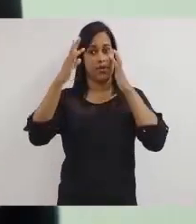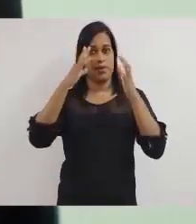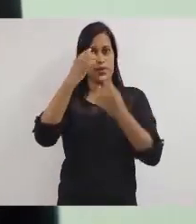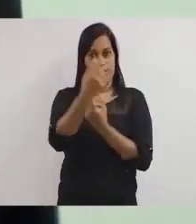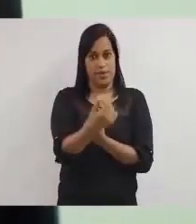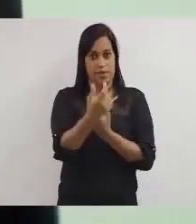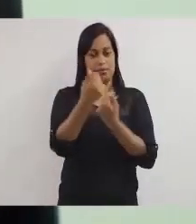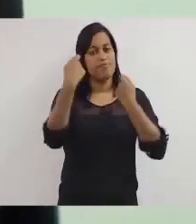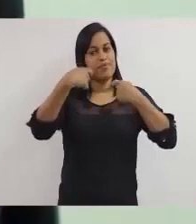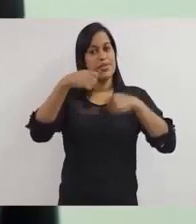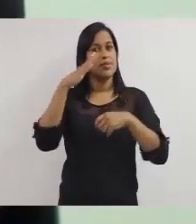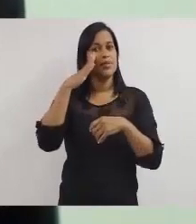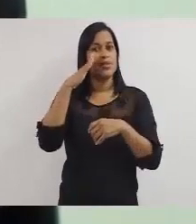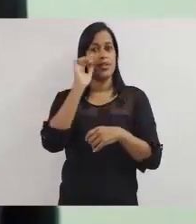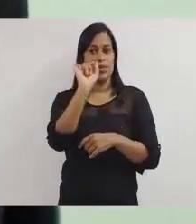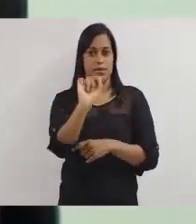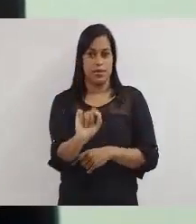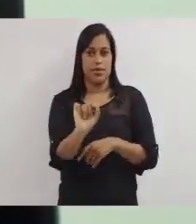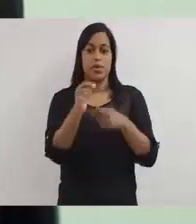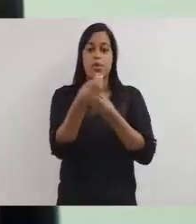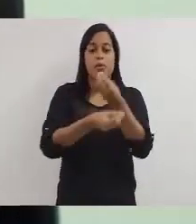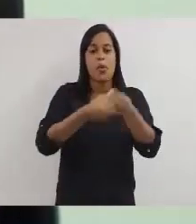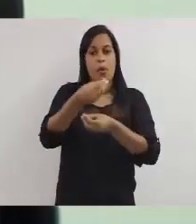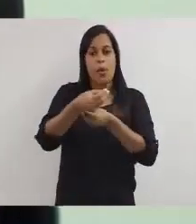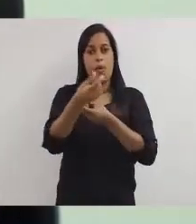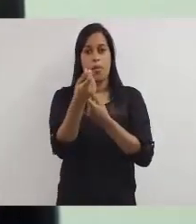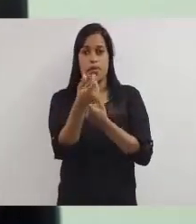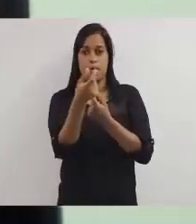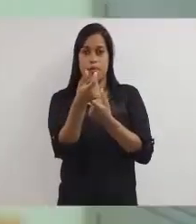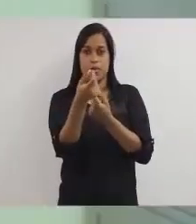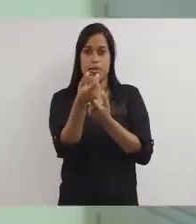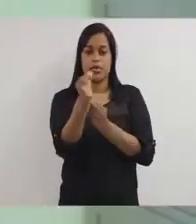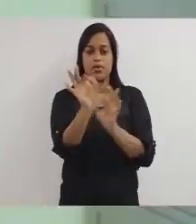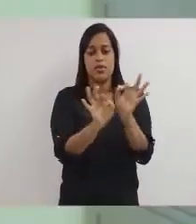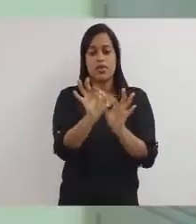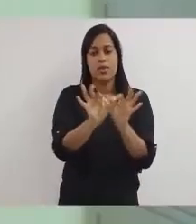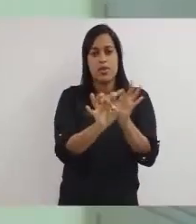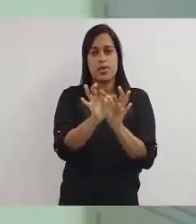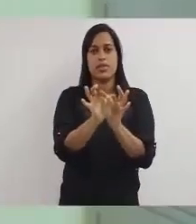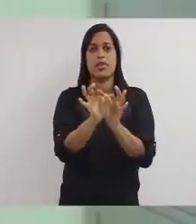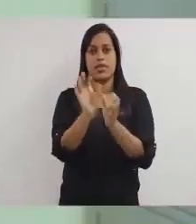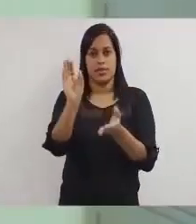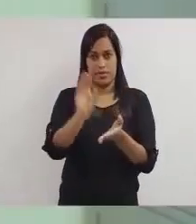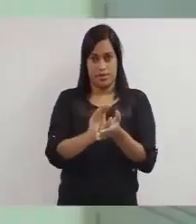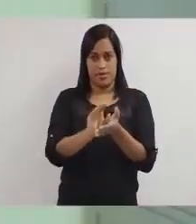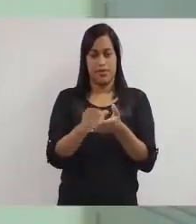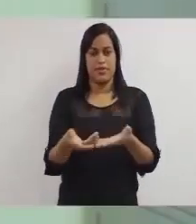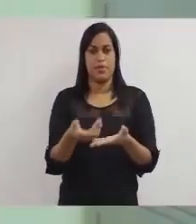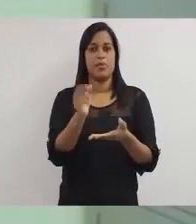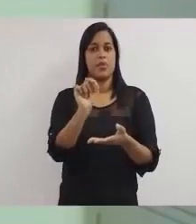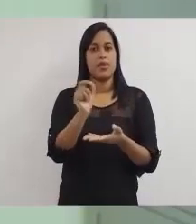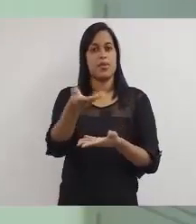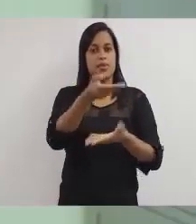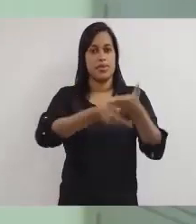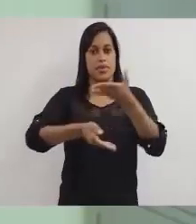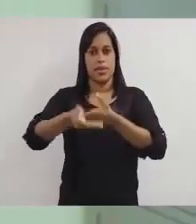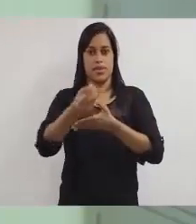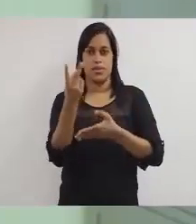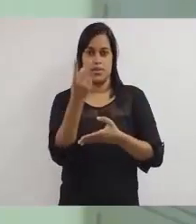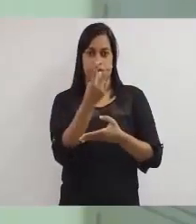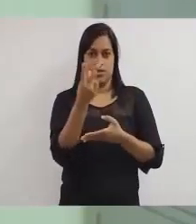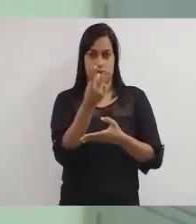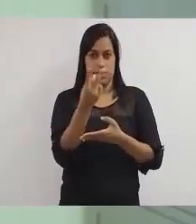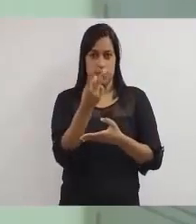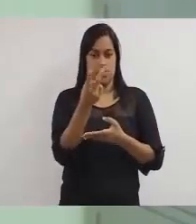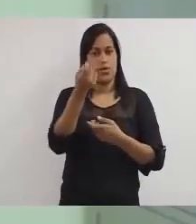nós precisamos compreender como é que o preço ele é formado. E o preço é formado com a interação de